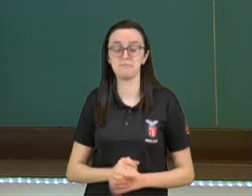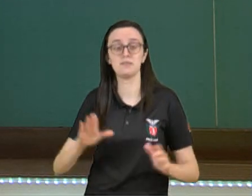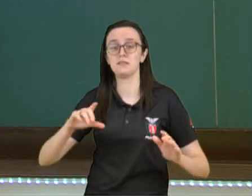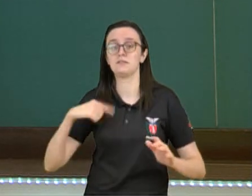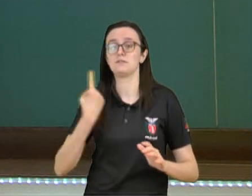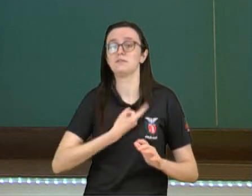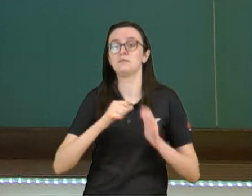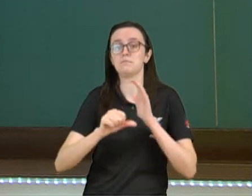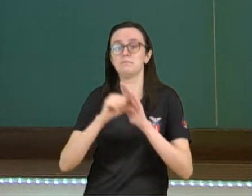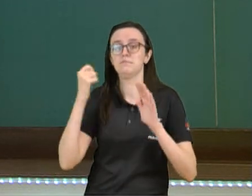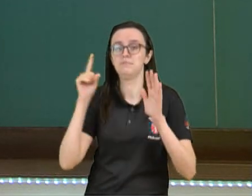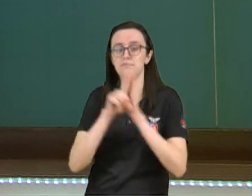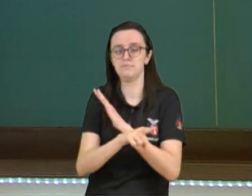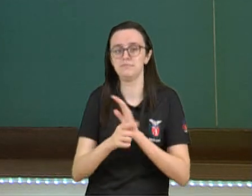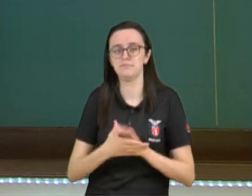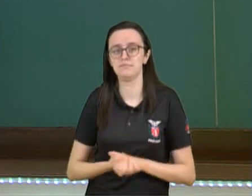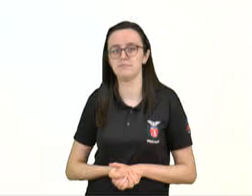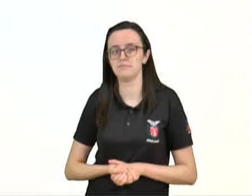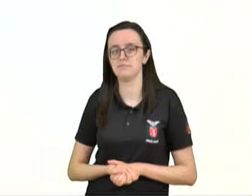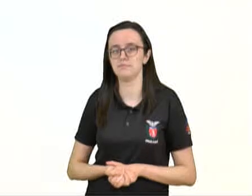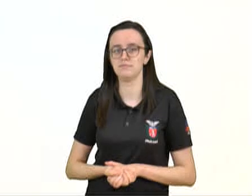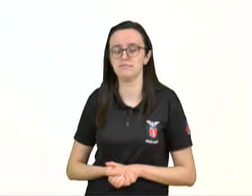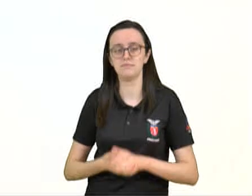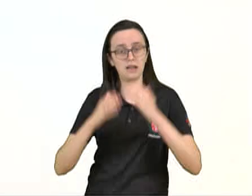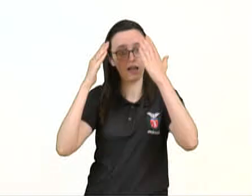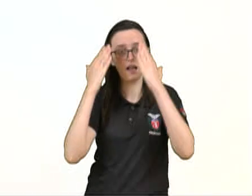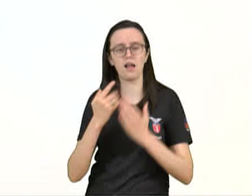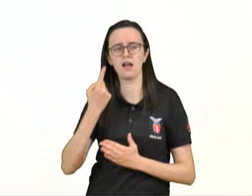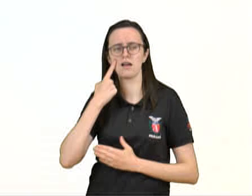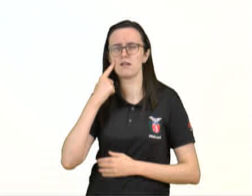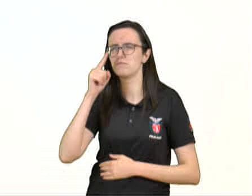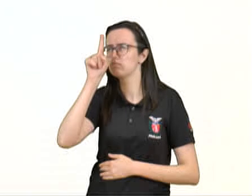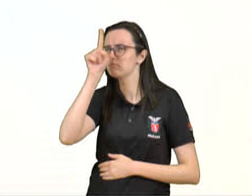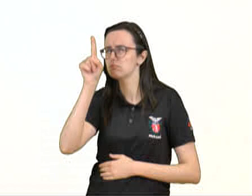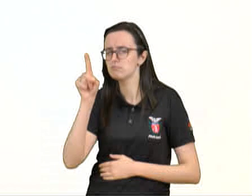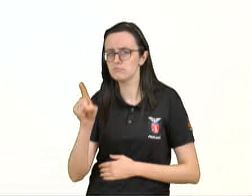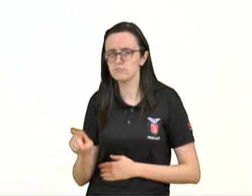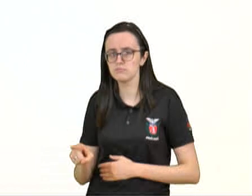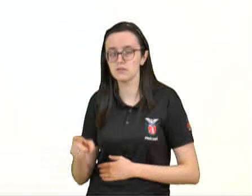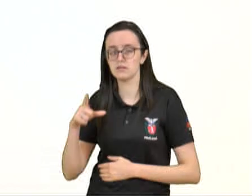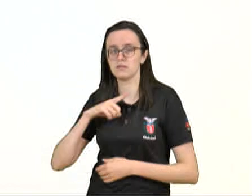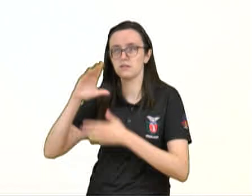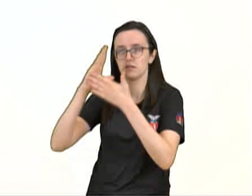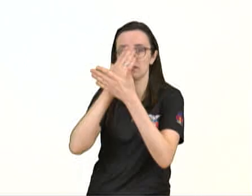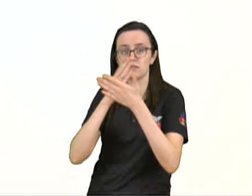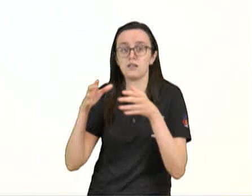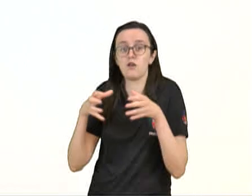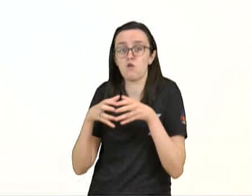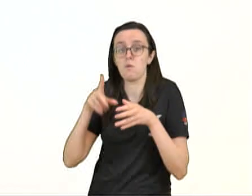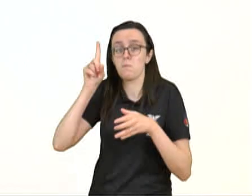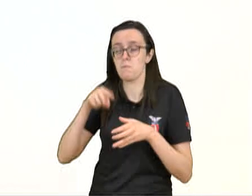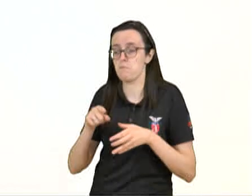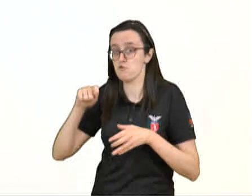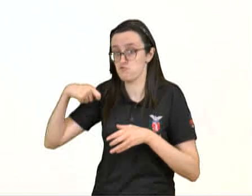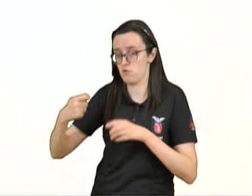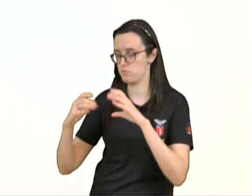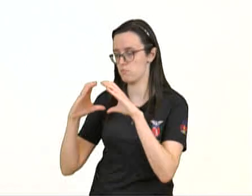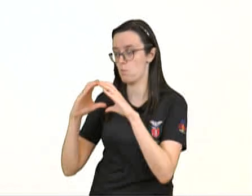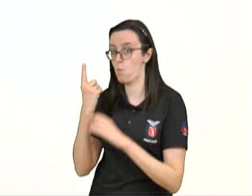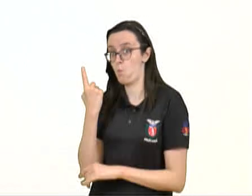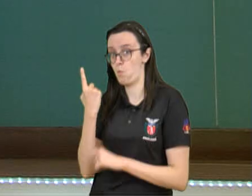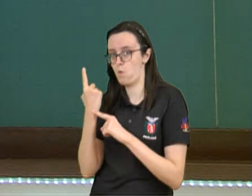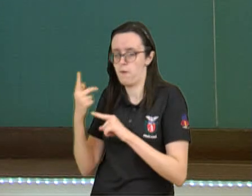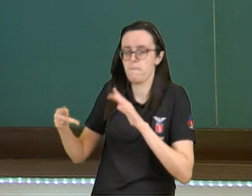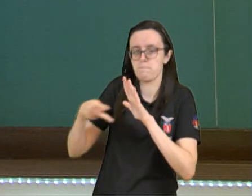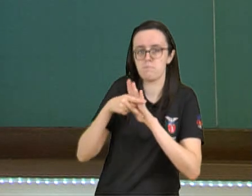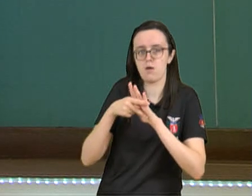Vamos para a nossa primeira pergunta? Analise as seguintes descrições dos organismos unicelulares pertencentes ao